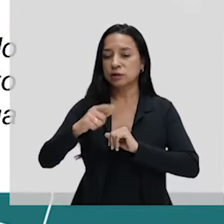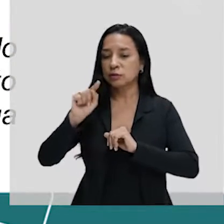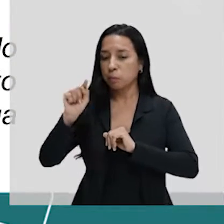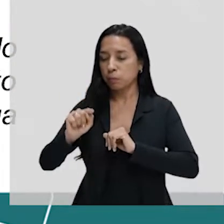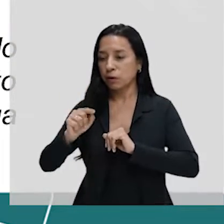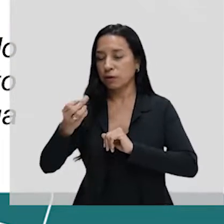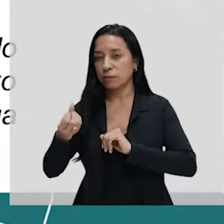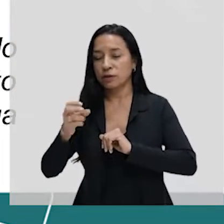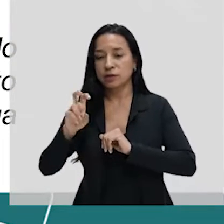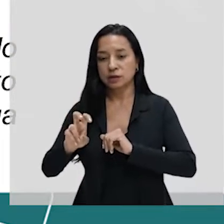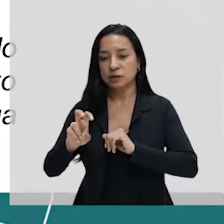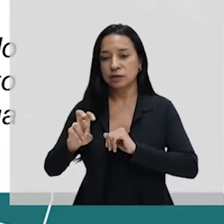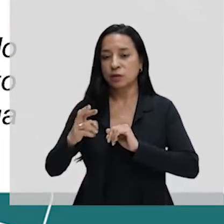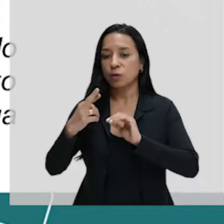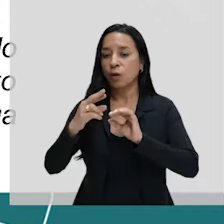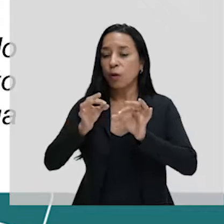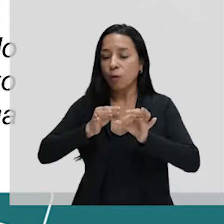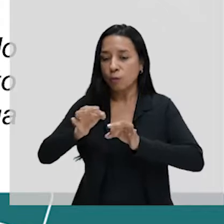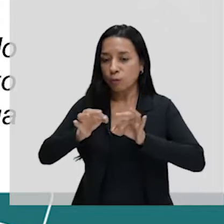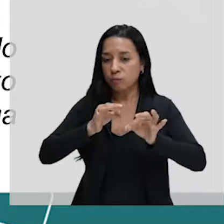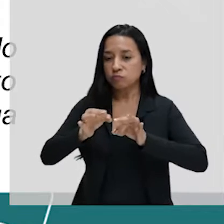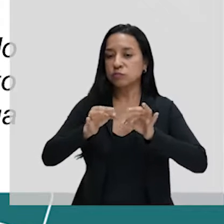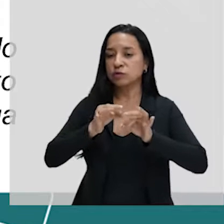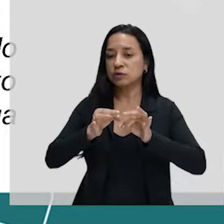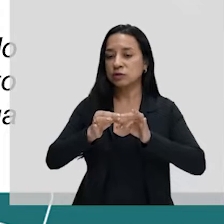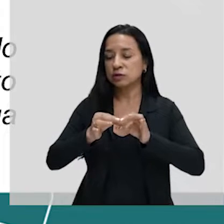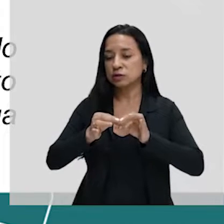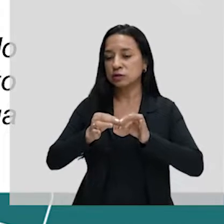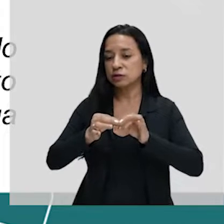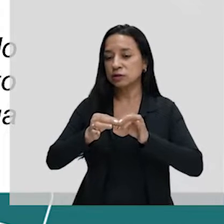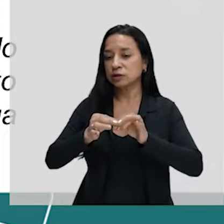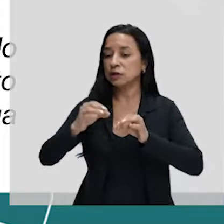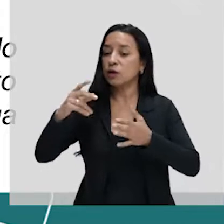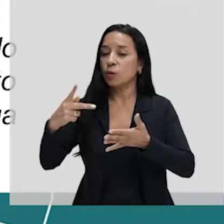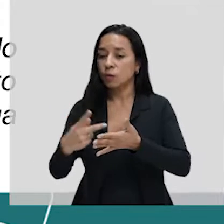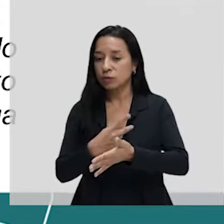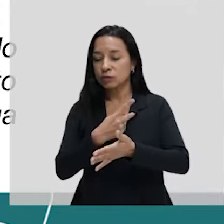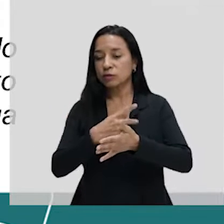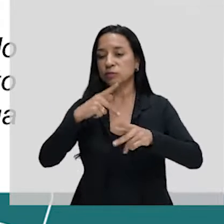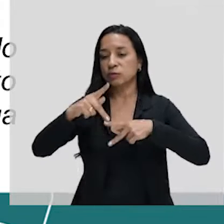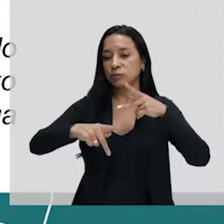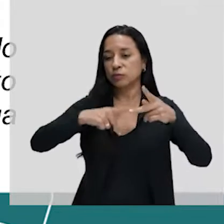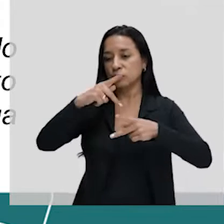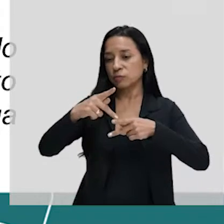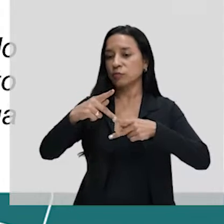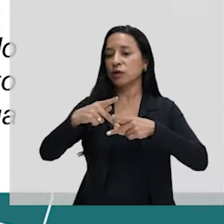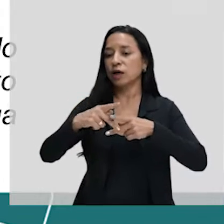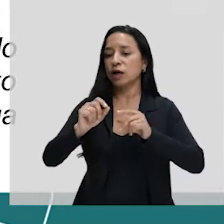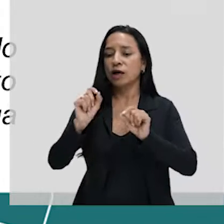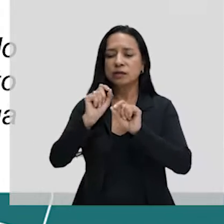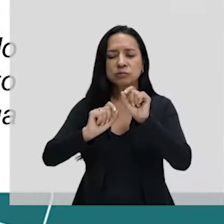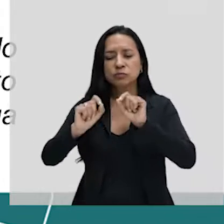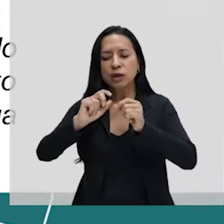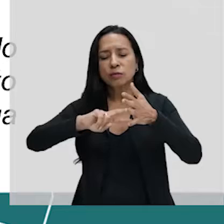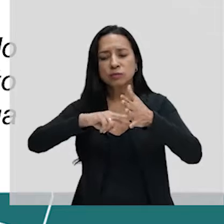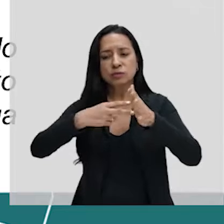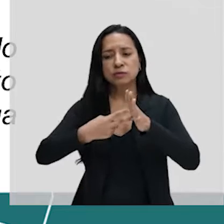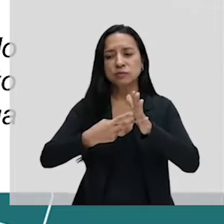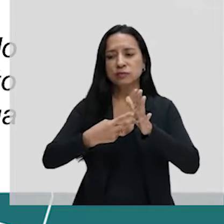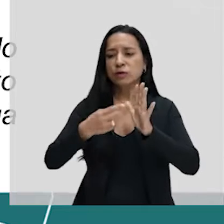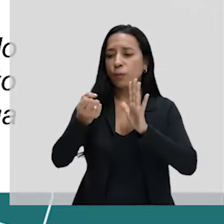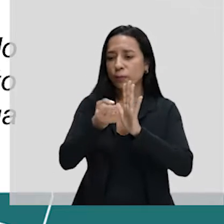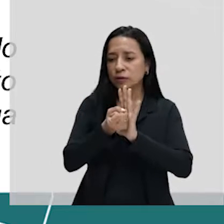4.717/65, ela regula, né, que a ação popular define o patrimônio público, que pode ser artístico, econômico,